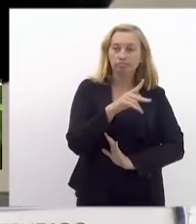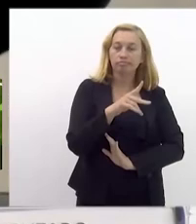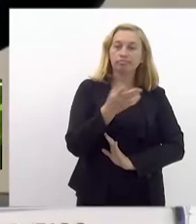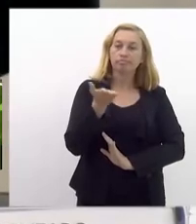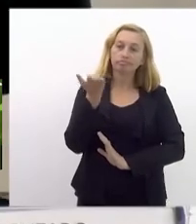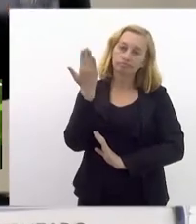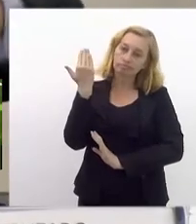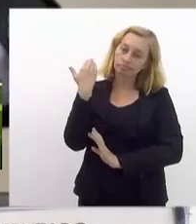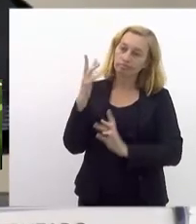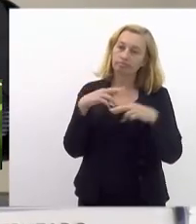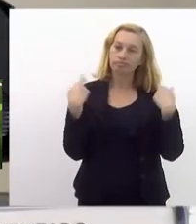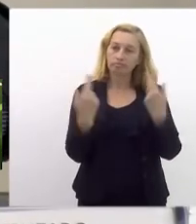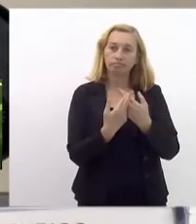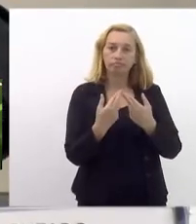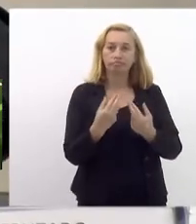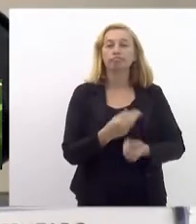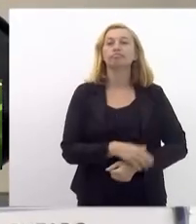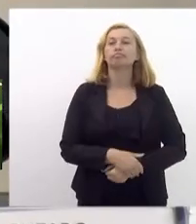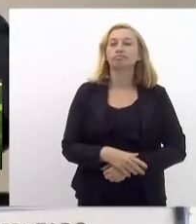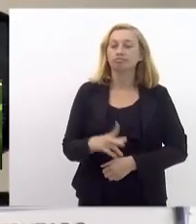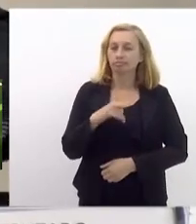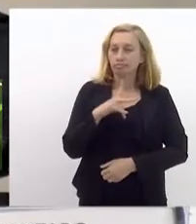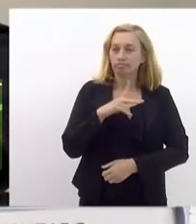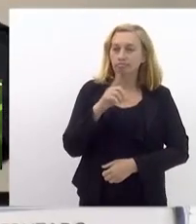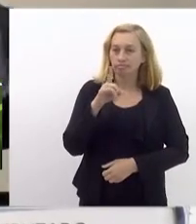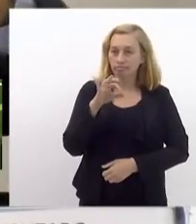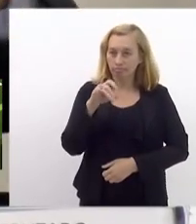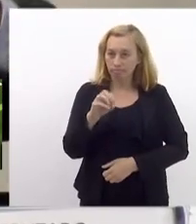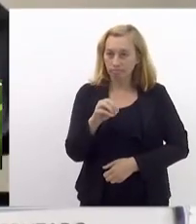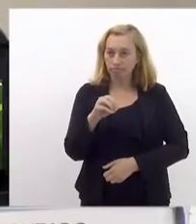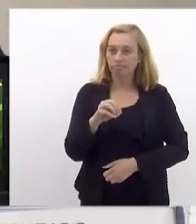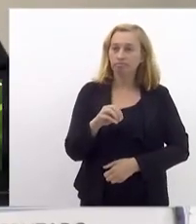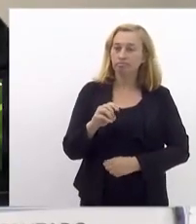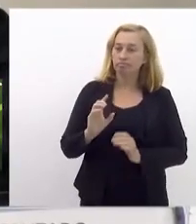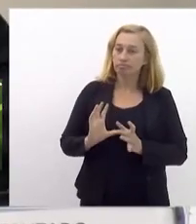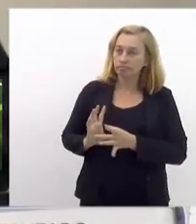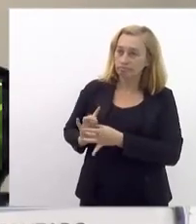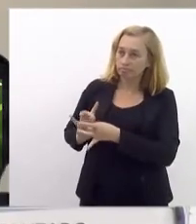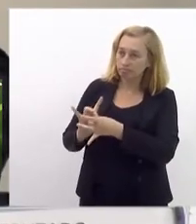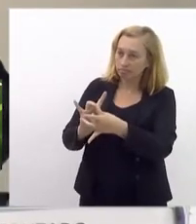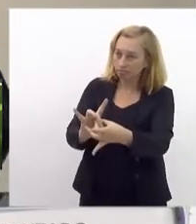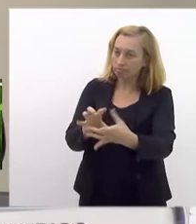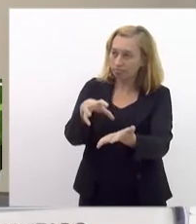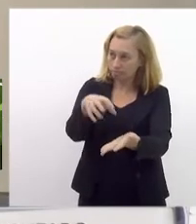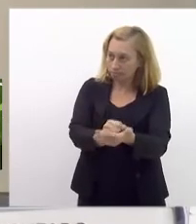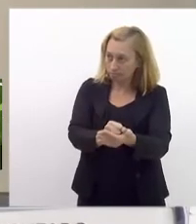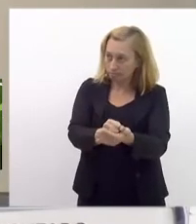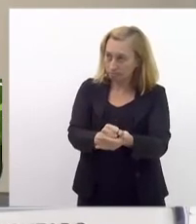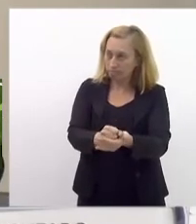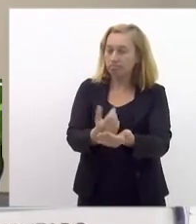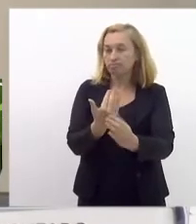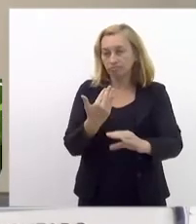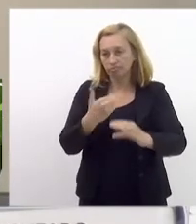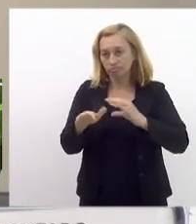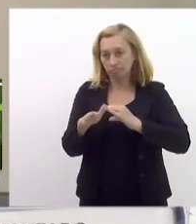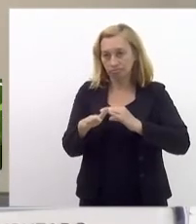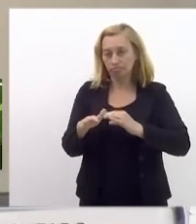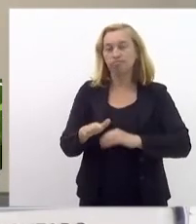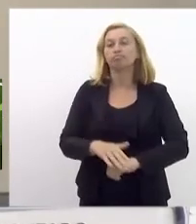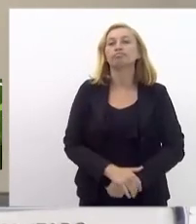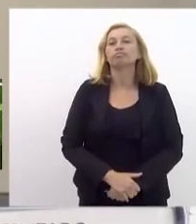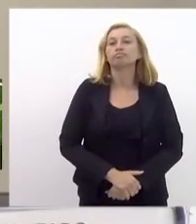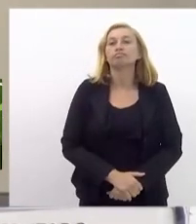passada, na reunião passada, há 3 semanas, pelo próprio Benito Parei. Então, ela está devidamente registrada e será levada em